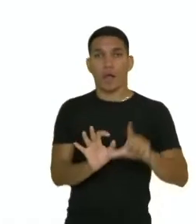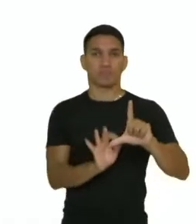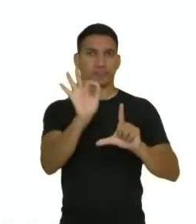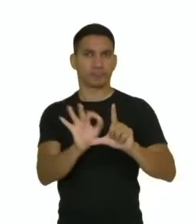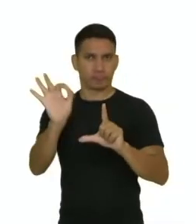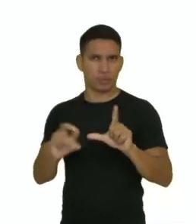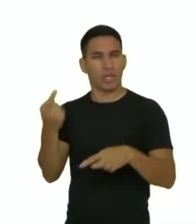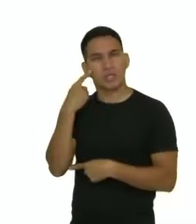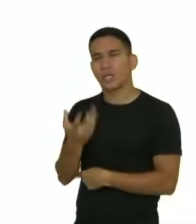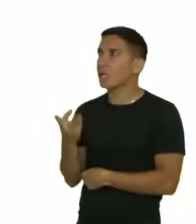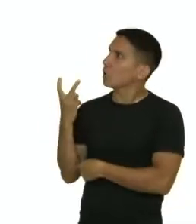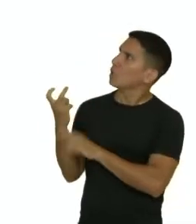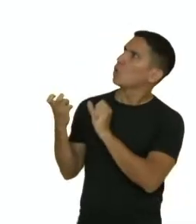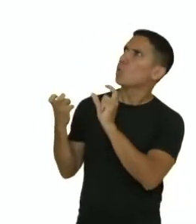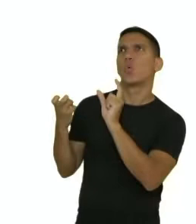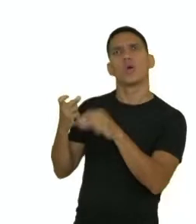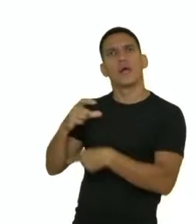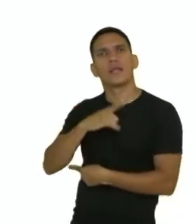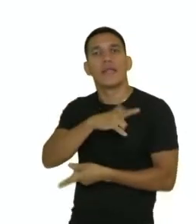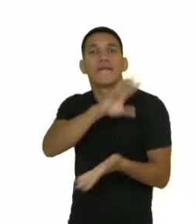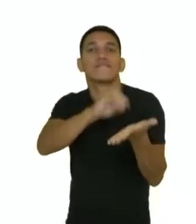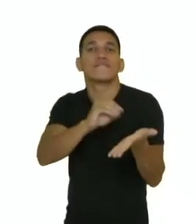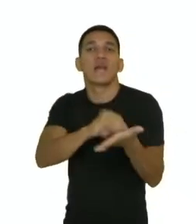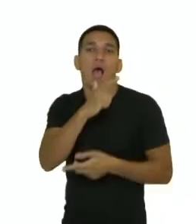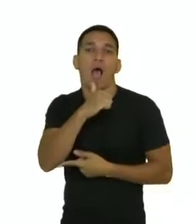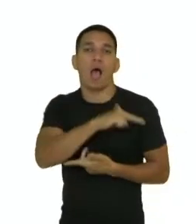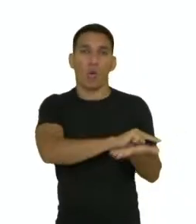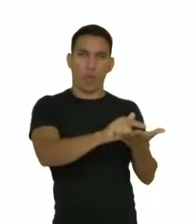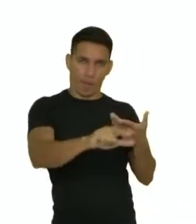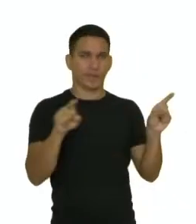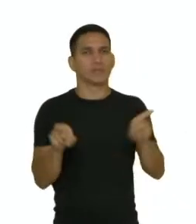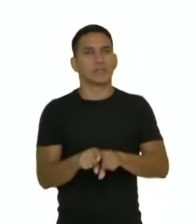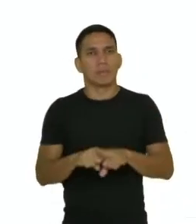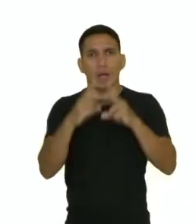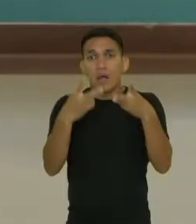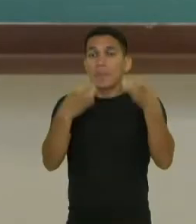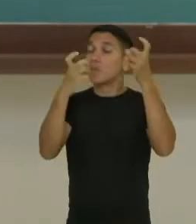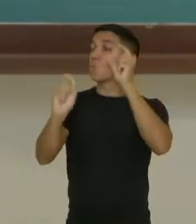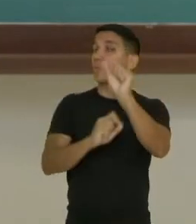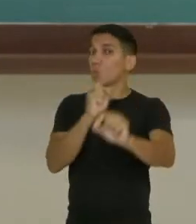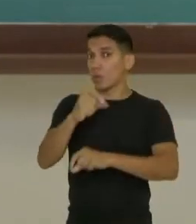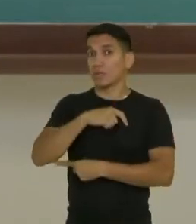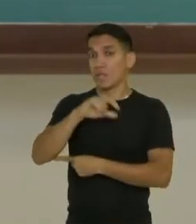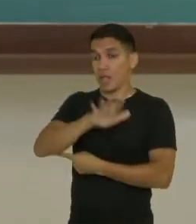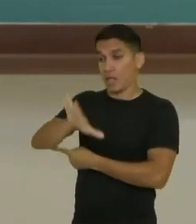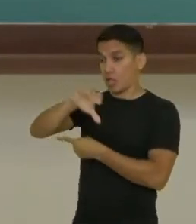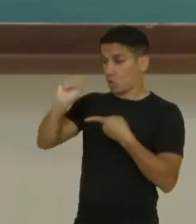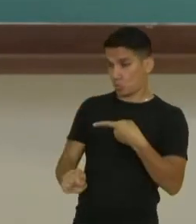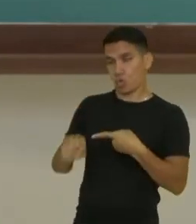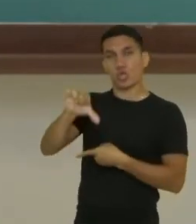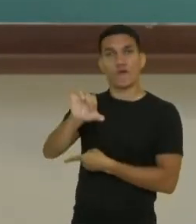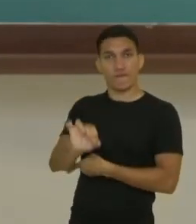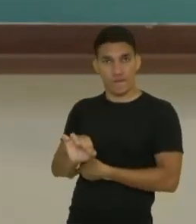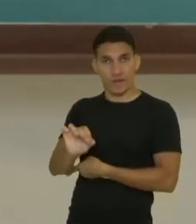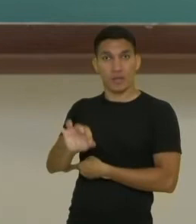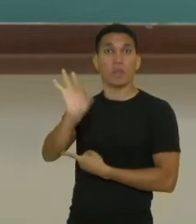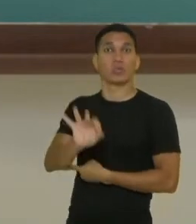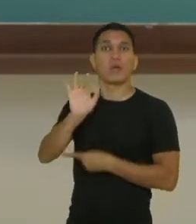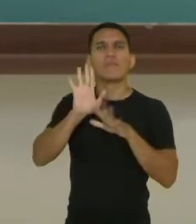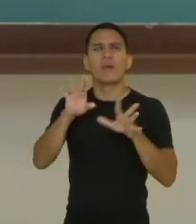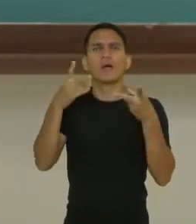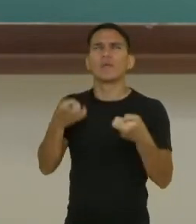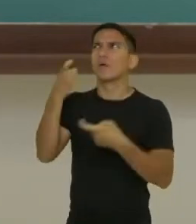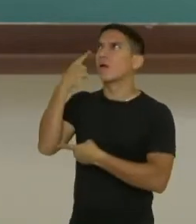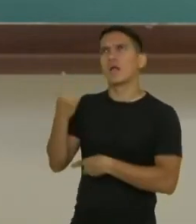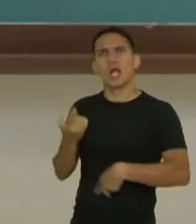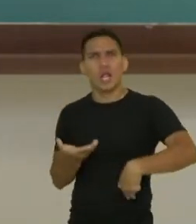e percebemos a carência de água potável, e aí percebemos, por exemplo, na região sul 90%, mas quando olhamos a